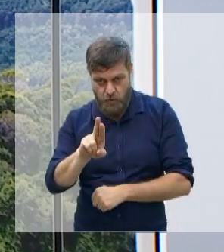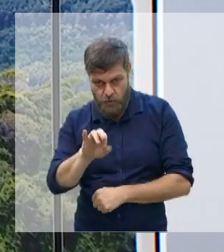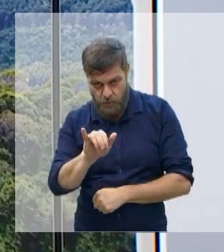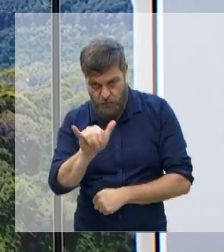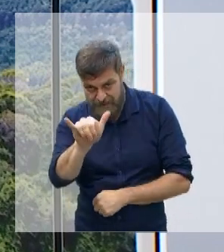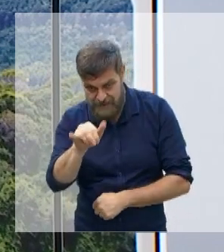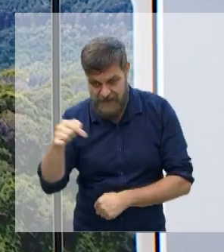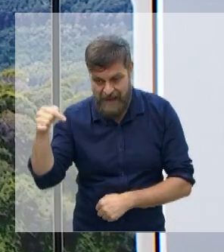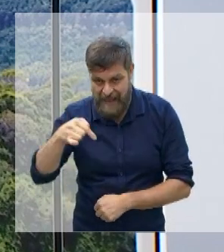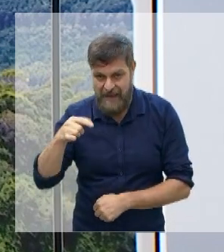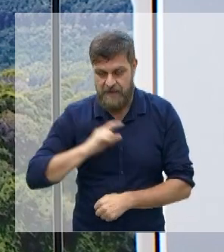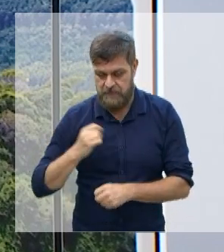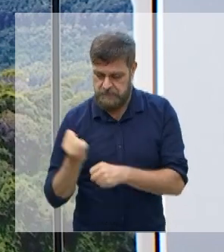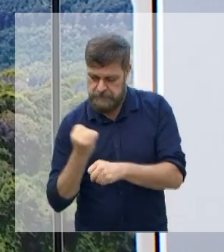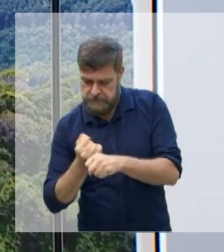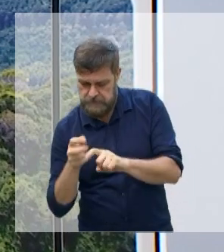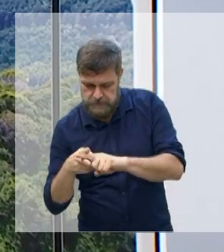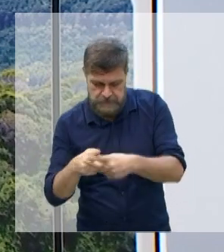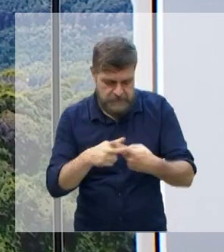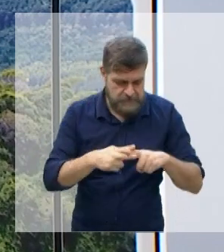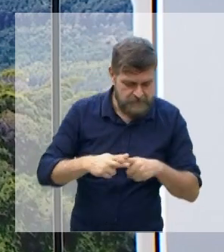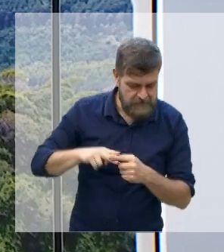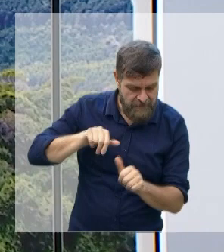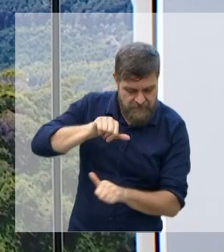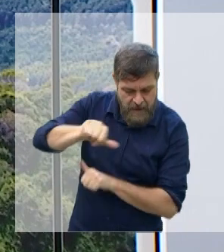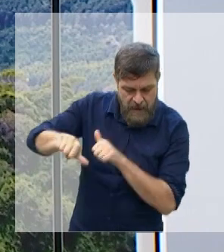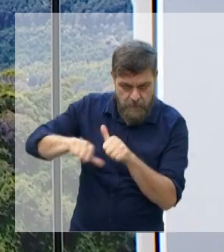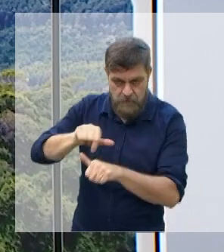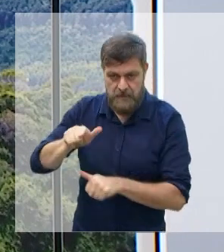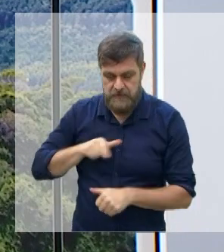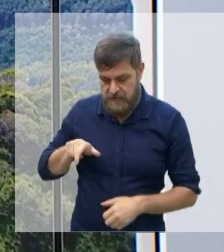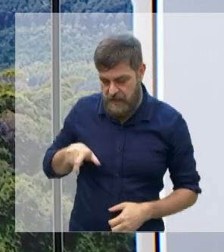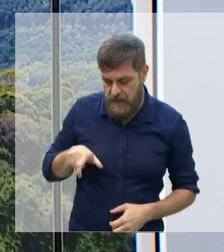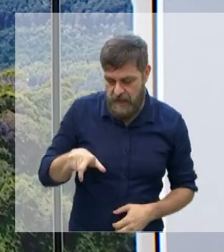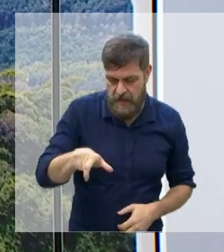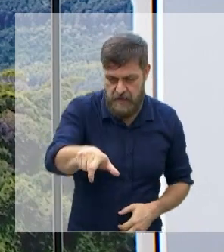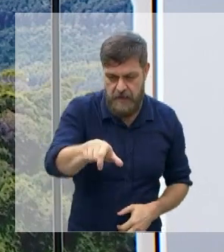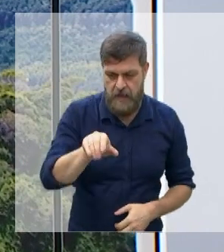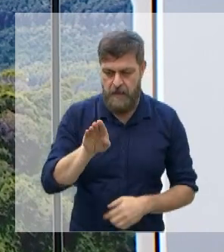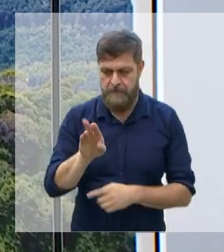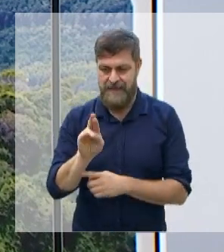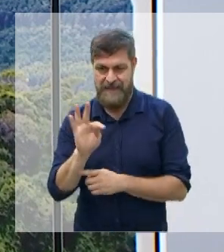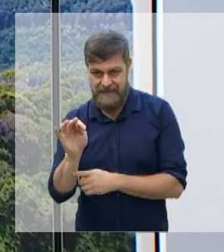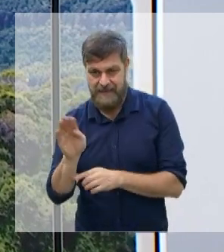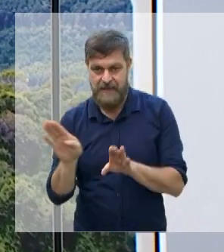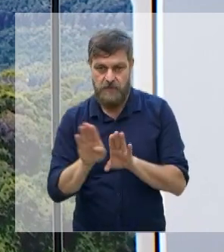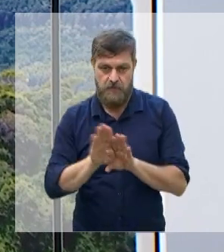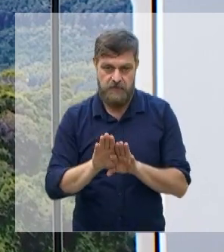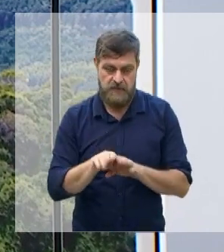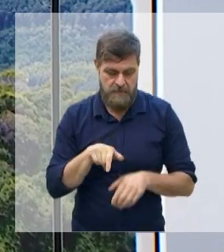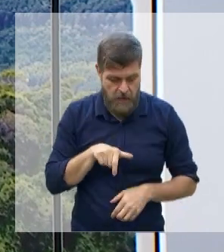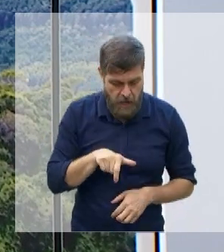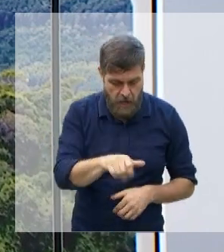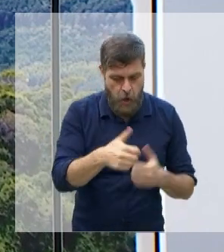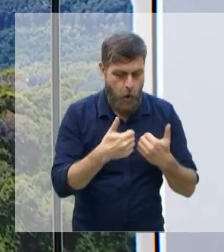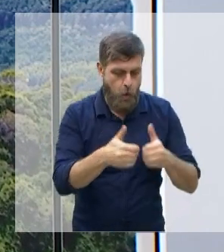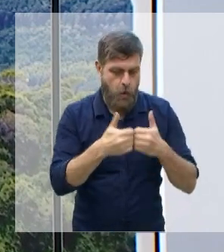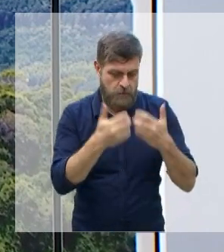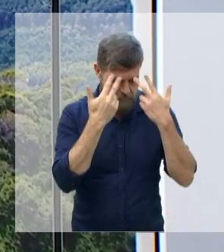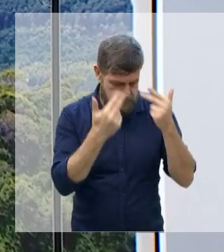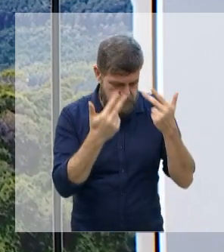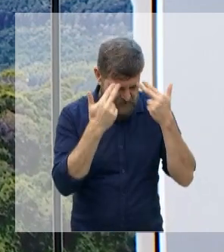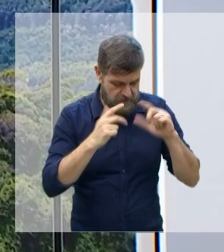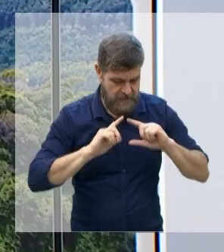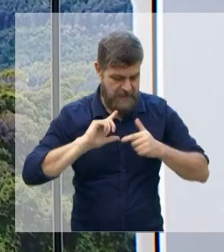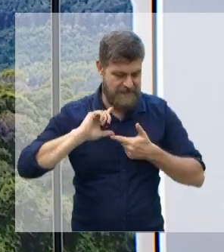bastante reformulado para atender tanto as linhas do brt como as linhas do sistema convencional que algumas linhas